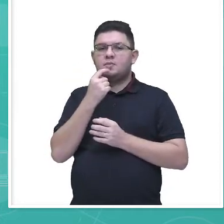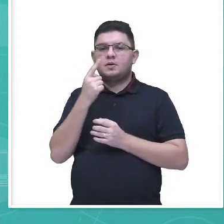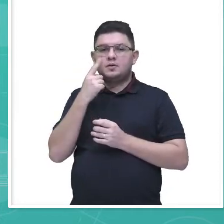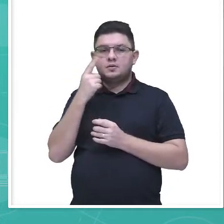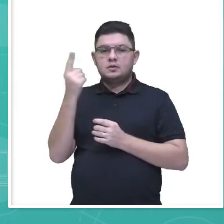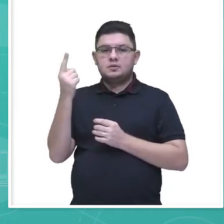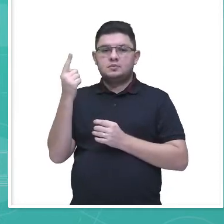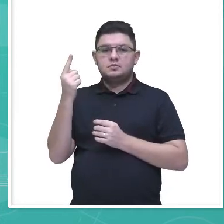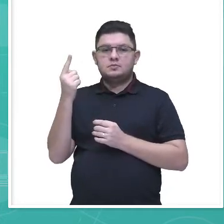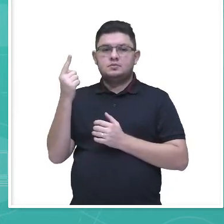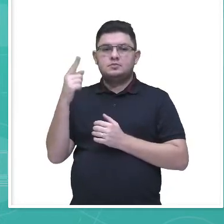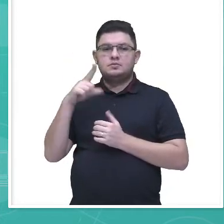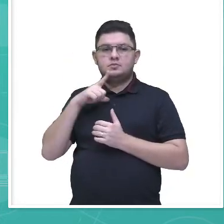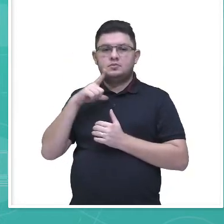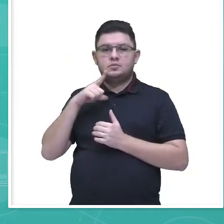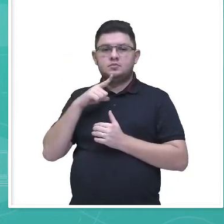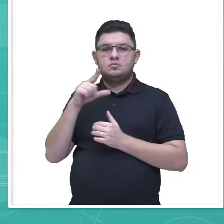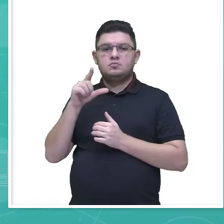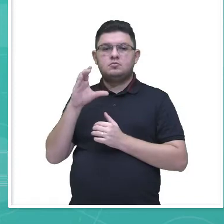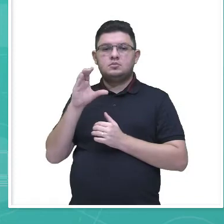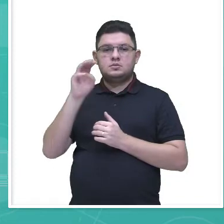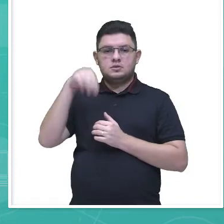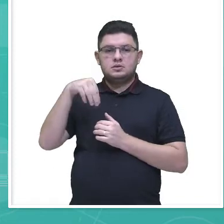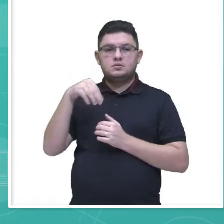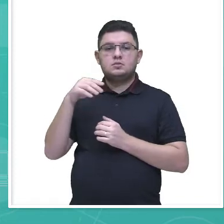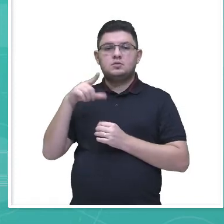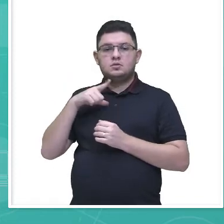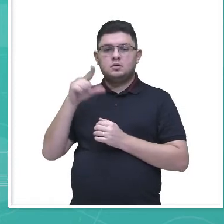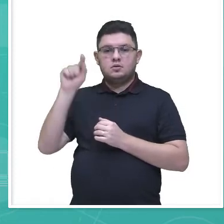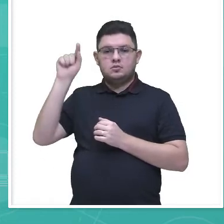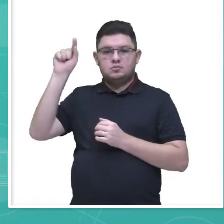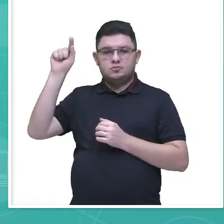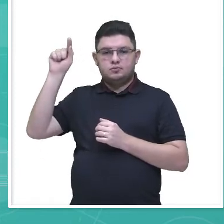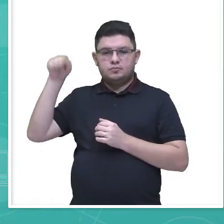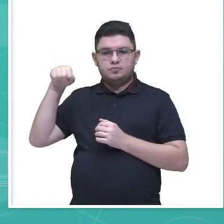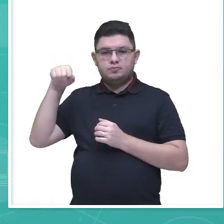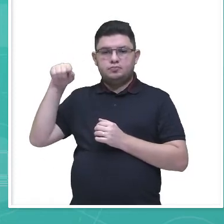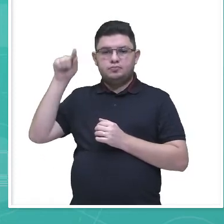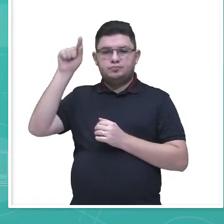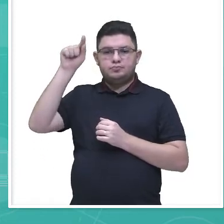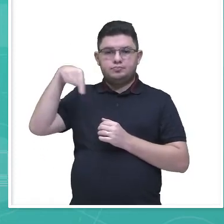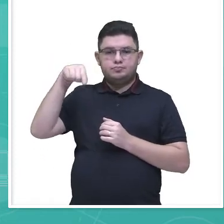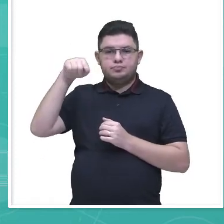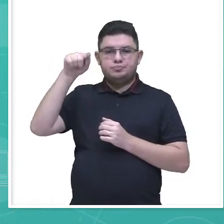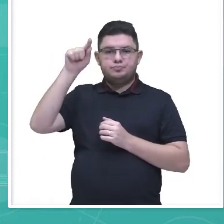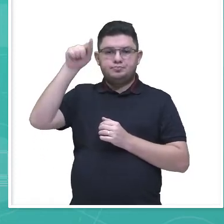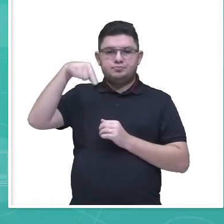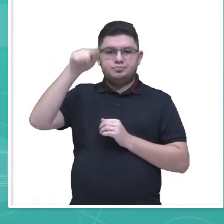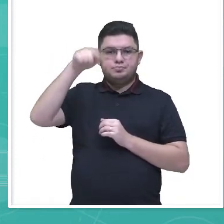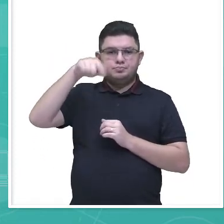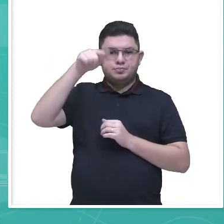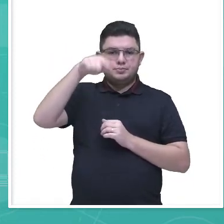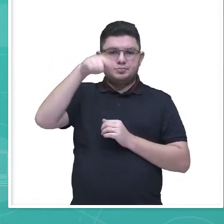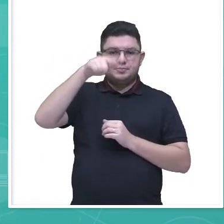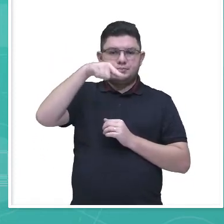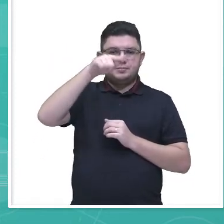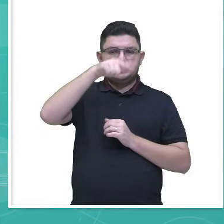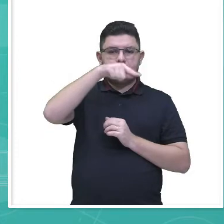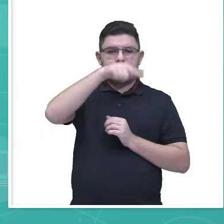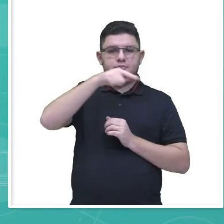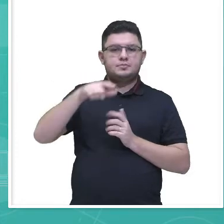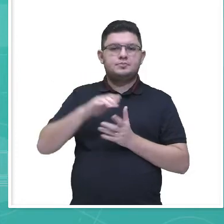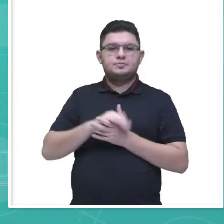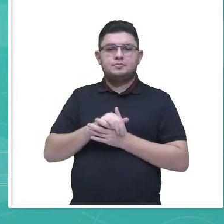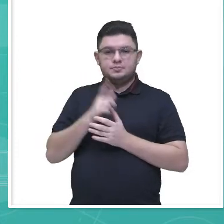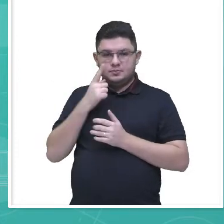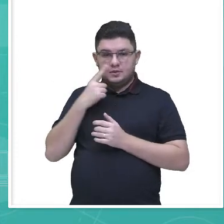cada centímetro você tem aqui, ó, esses tracinhos, né? Então, dentro aqui de 1 centímetro você vai